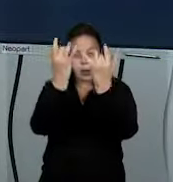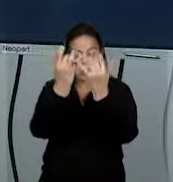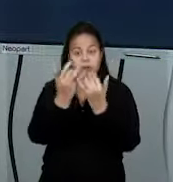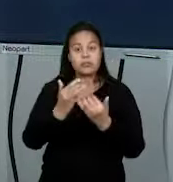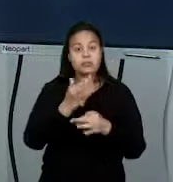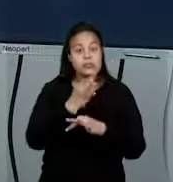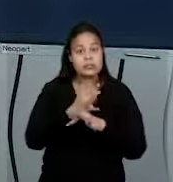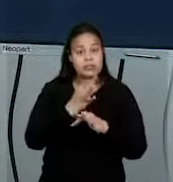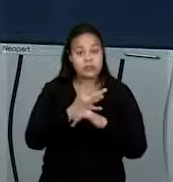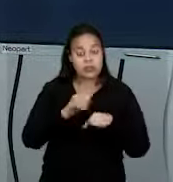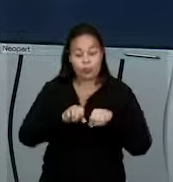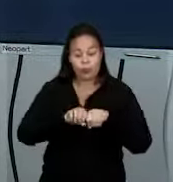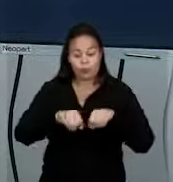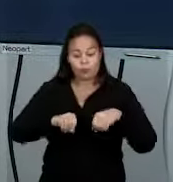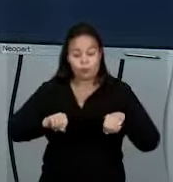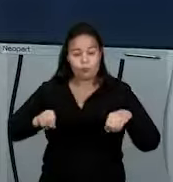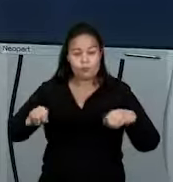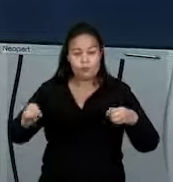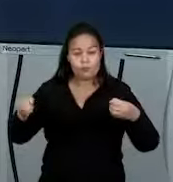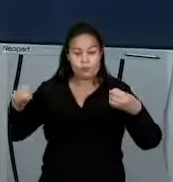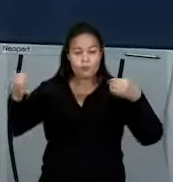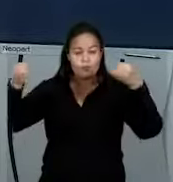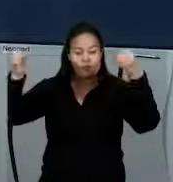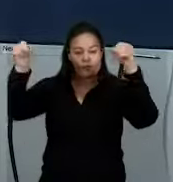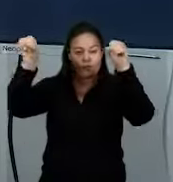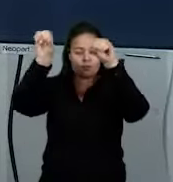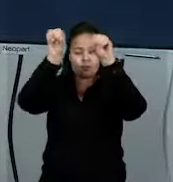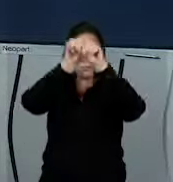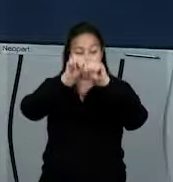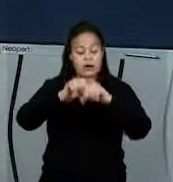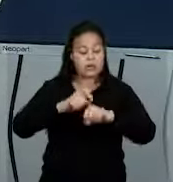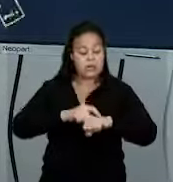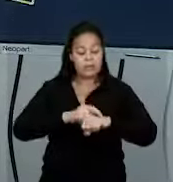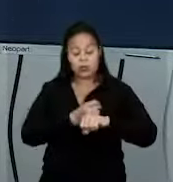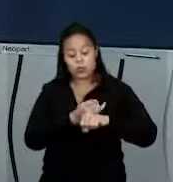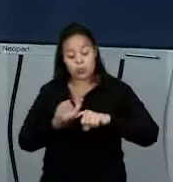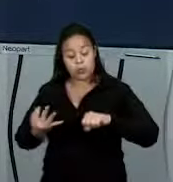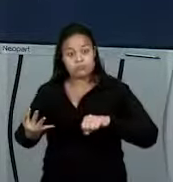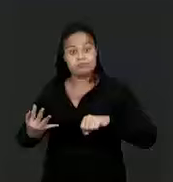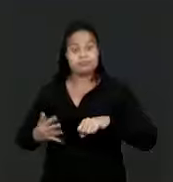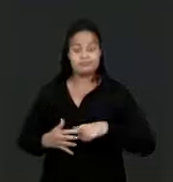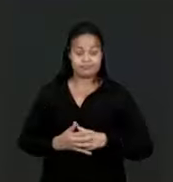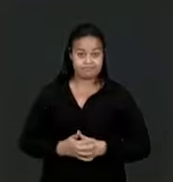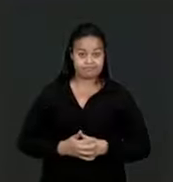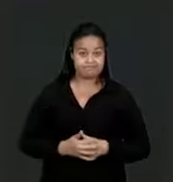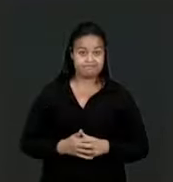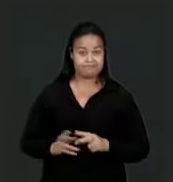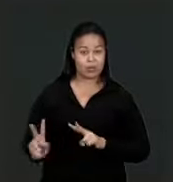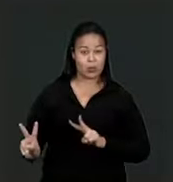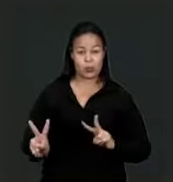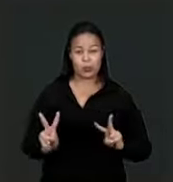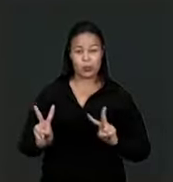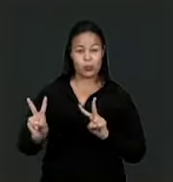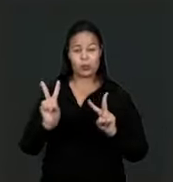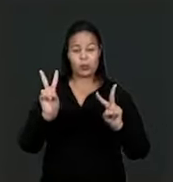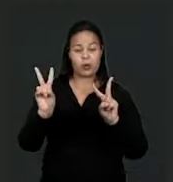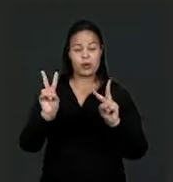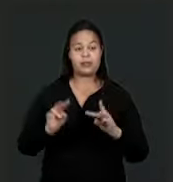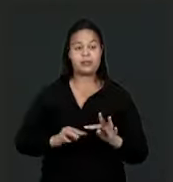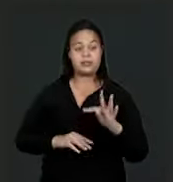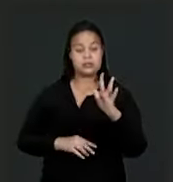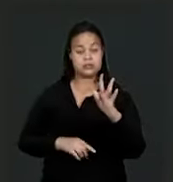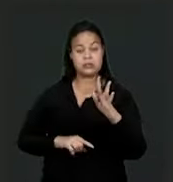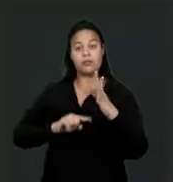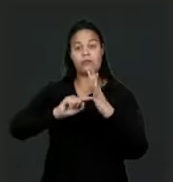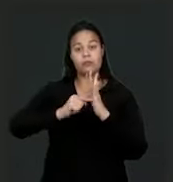de um condutor por unidade de tempo. Temos então que potência é tensão vezes